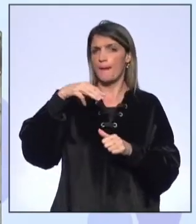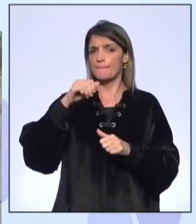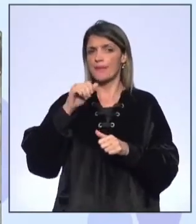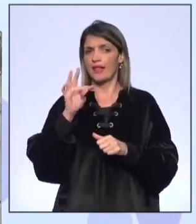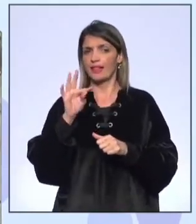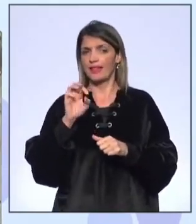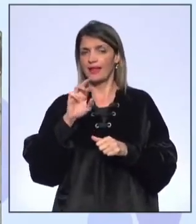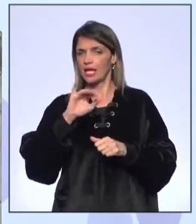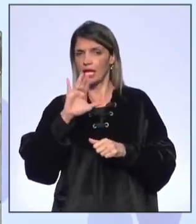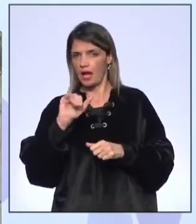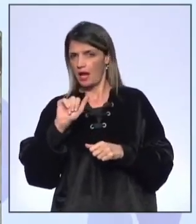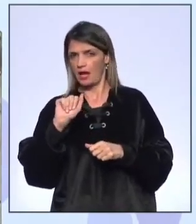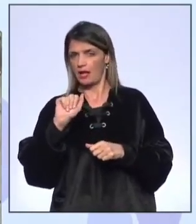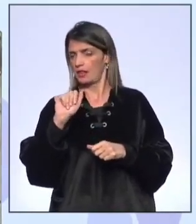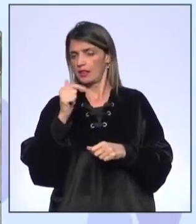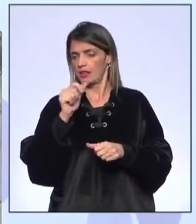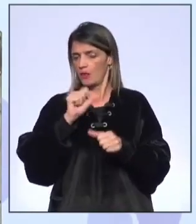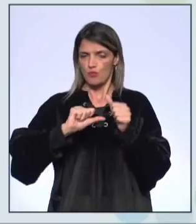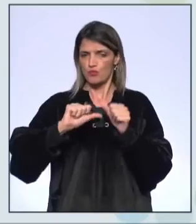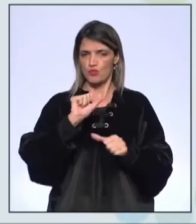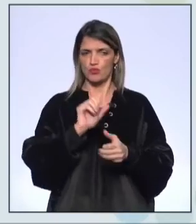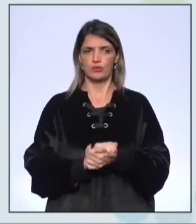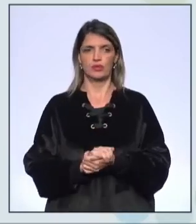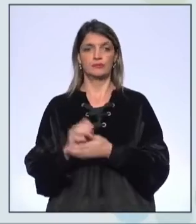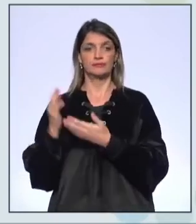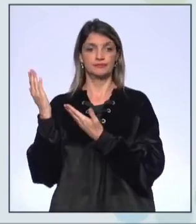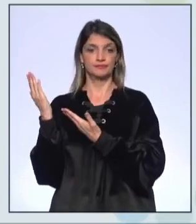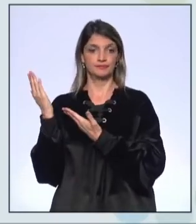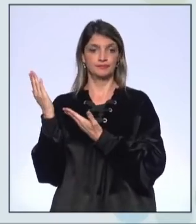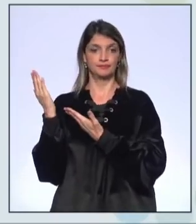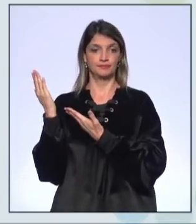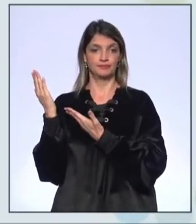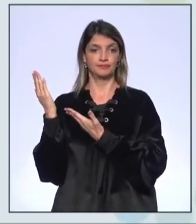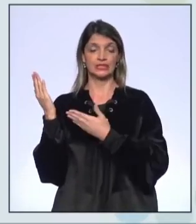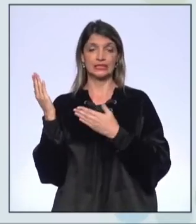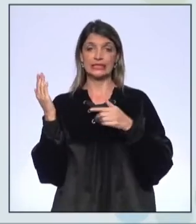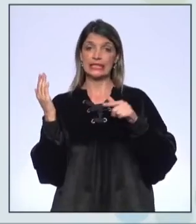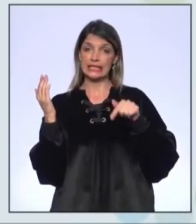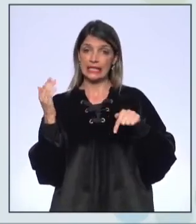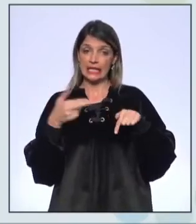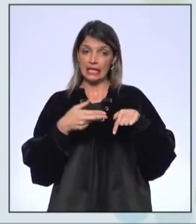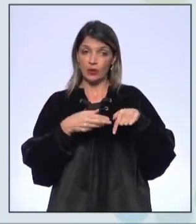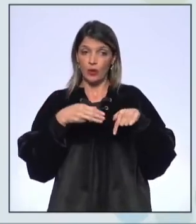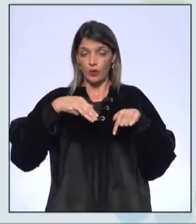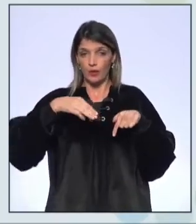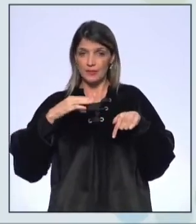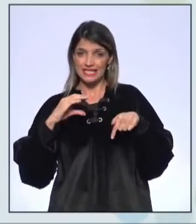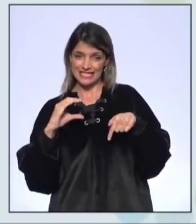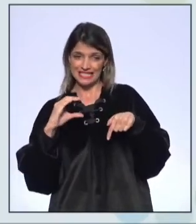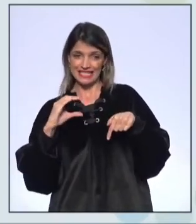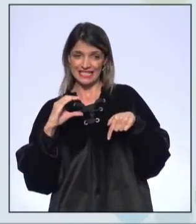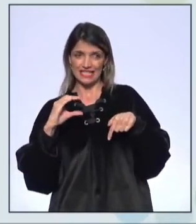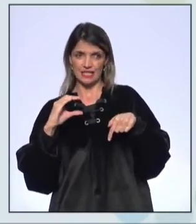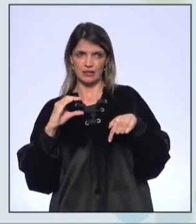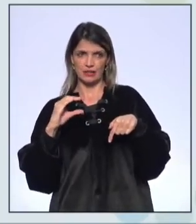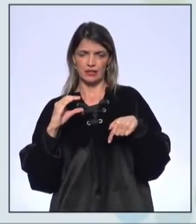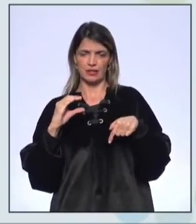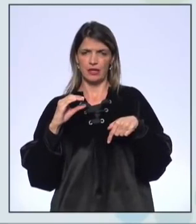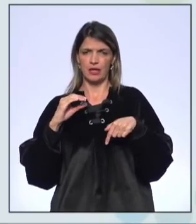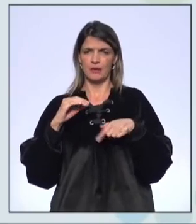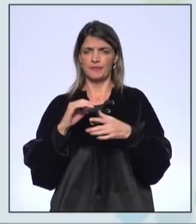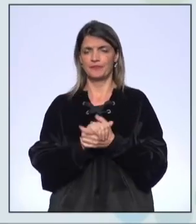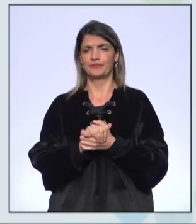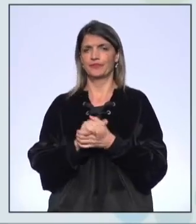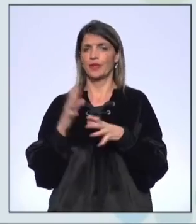provoca ainda. Então, tem a equação lá do Q igual a MC, né? Que, na verdade, pessoal, essa equação aqui, ó, ela veio daqui, ó, lembra? Eu